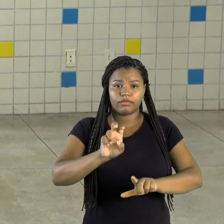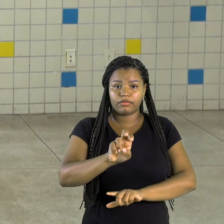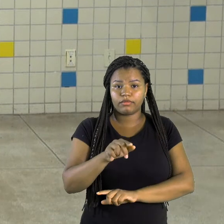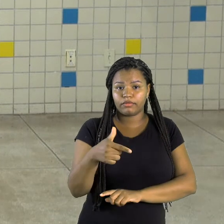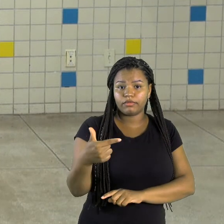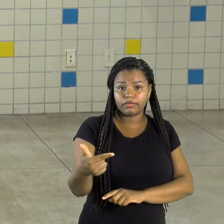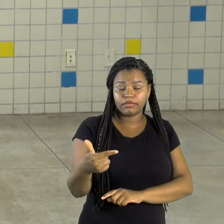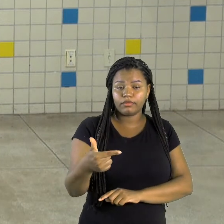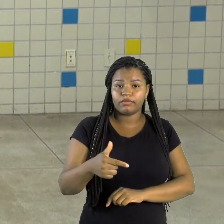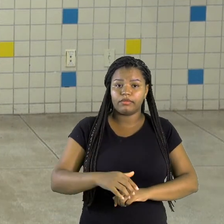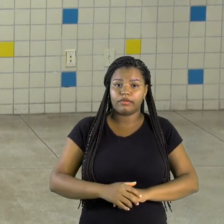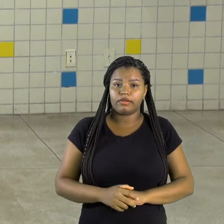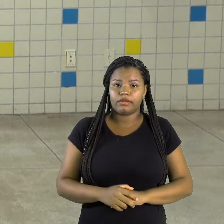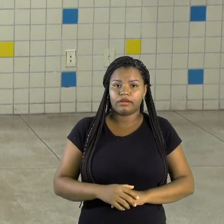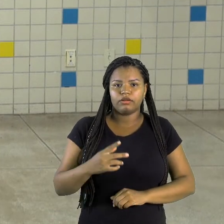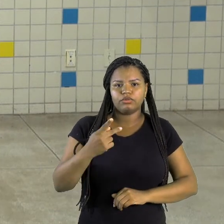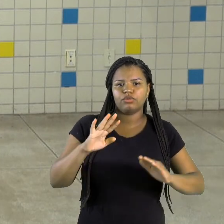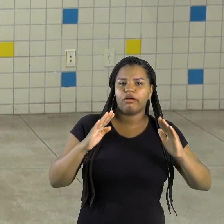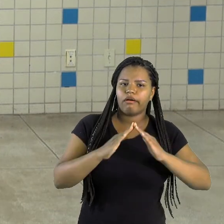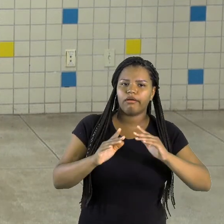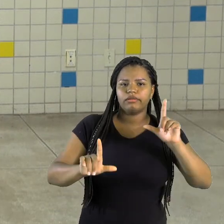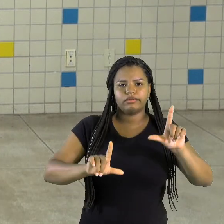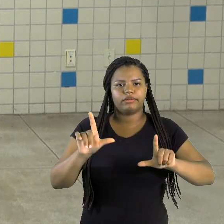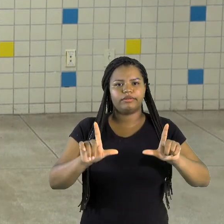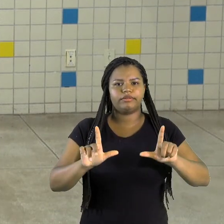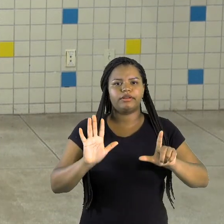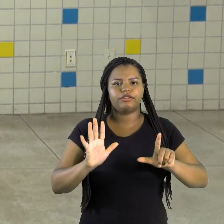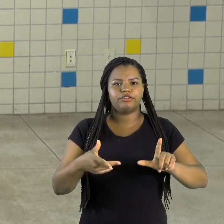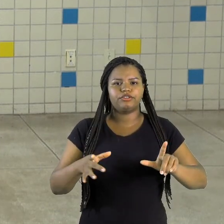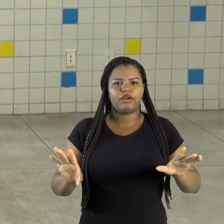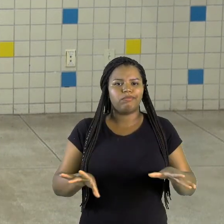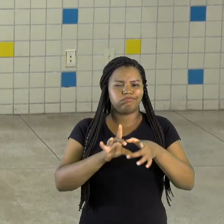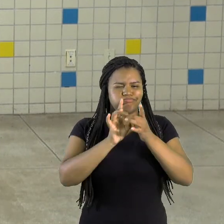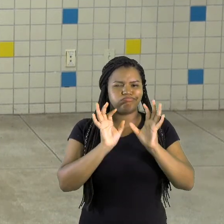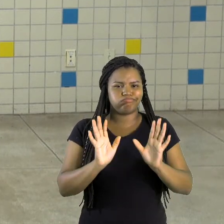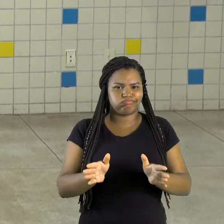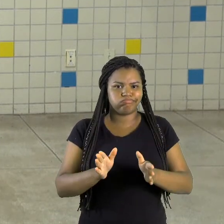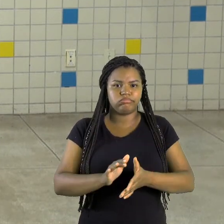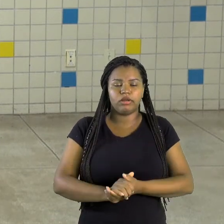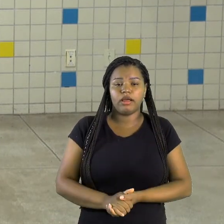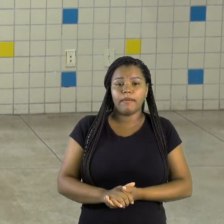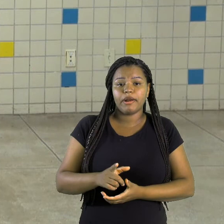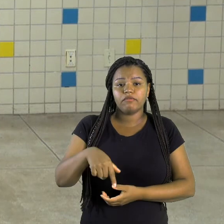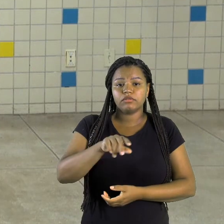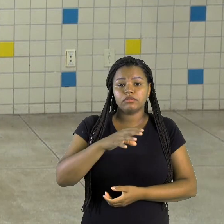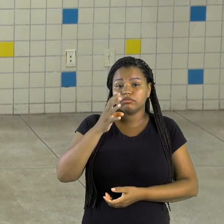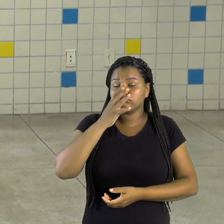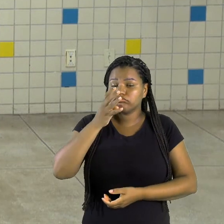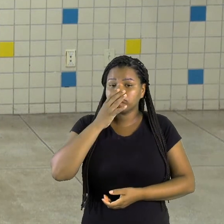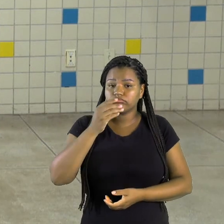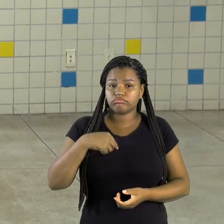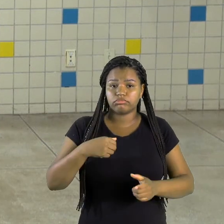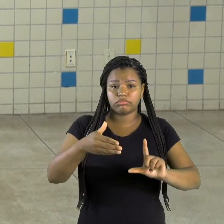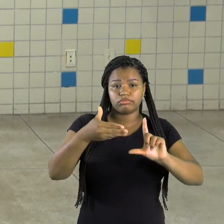5.2, na sua casa, sua televisão já deve estar sintonizada nele, para você assistir às nossas videoaulas.